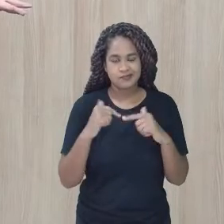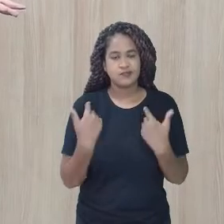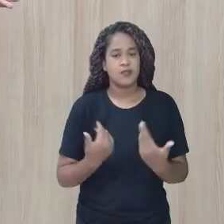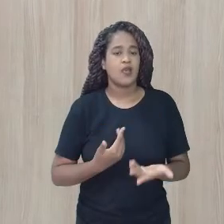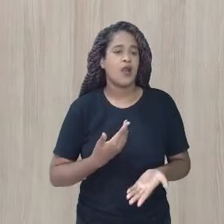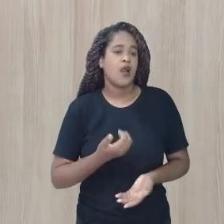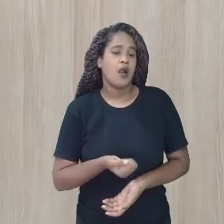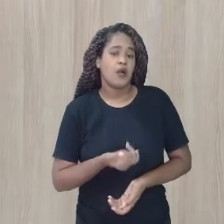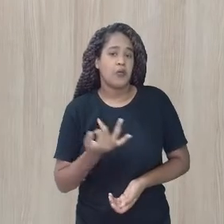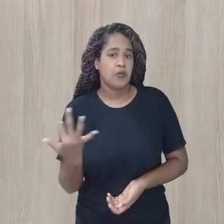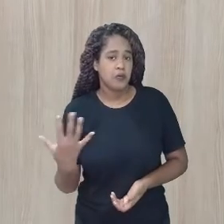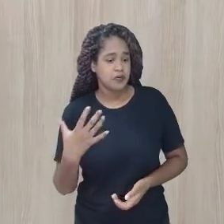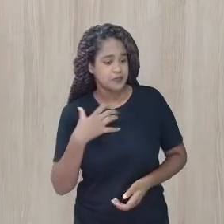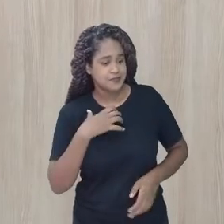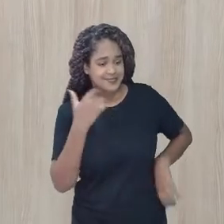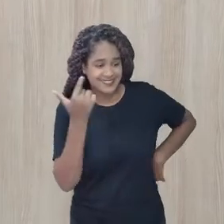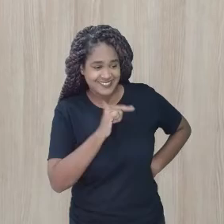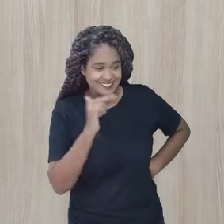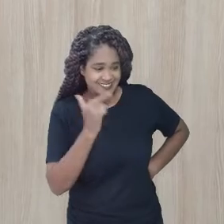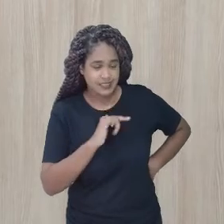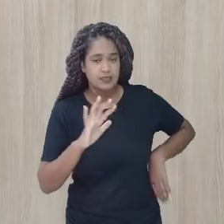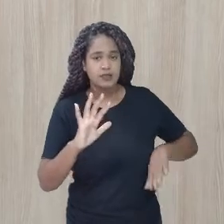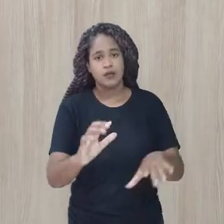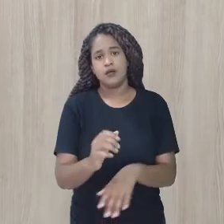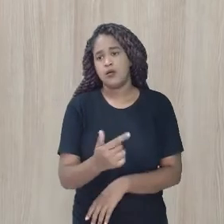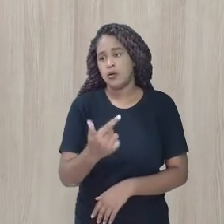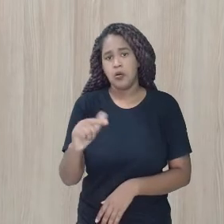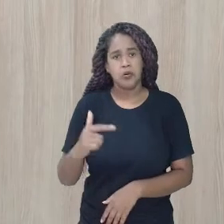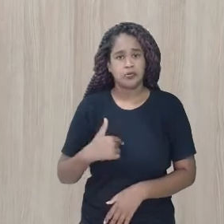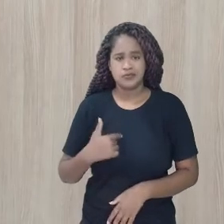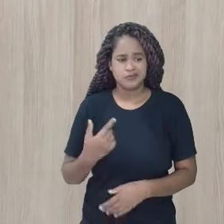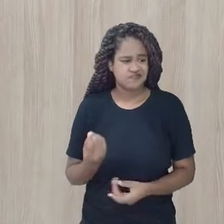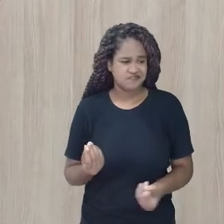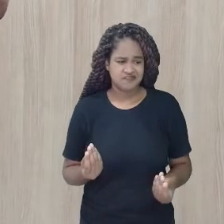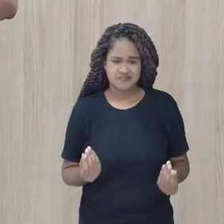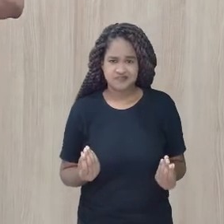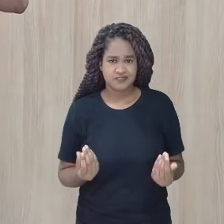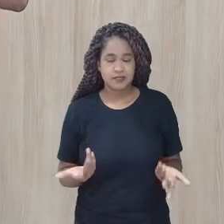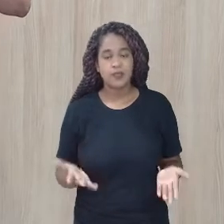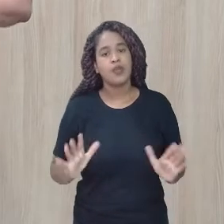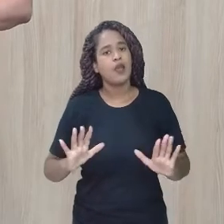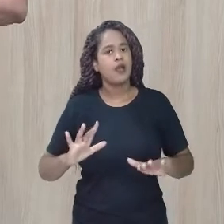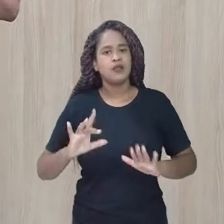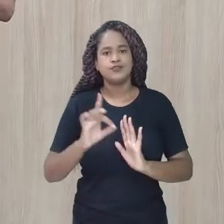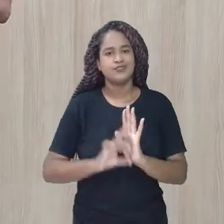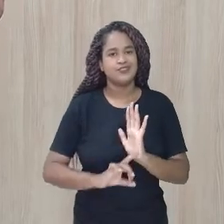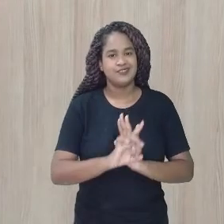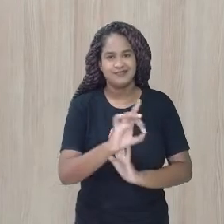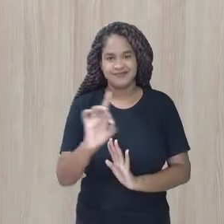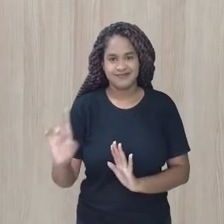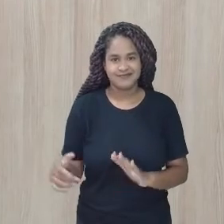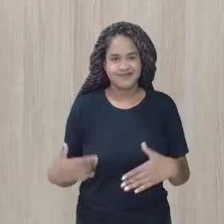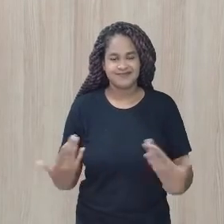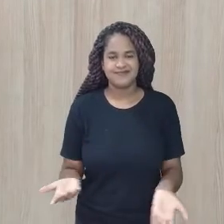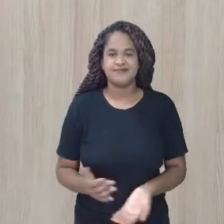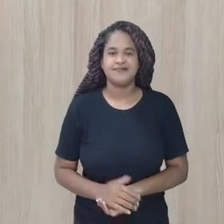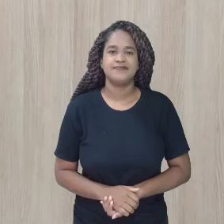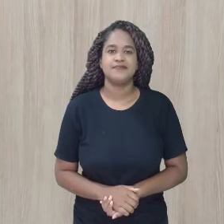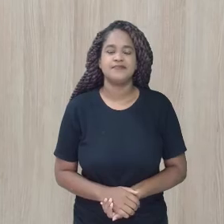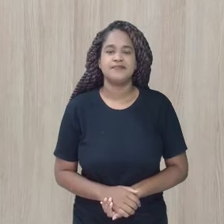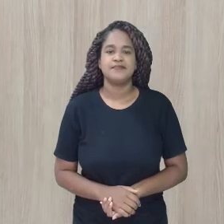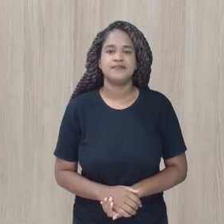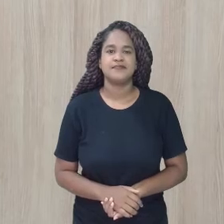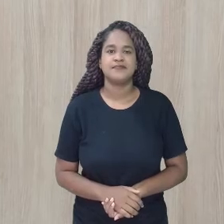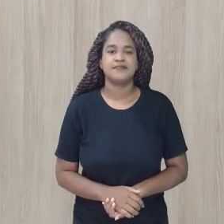acham graça, outros não acham, e tem todo o direito, sabe, pessoal? Então, esse conteúdo é como aquele conteúdo que eu falo, né,